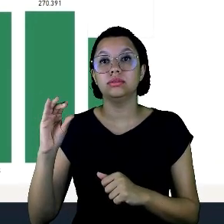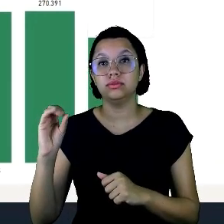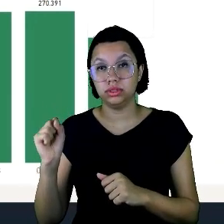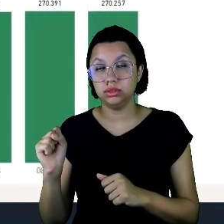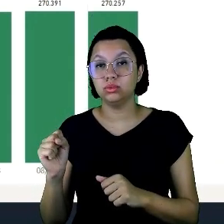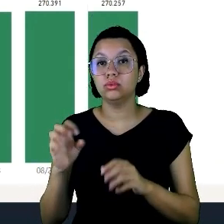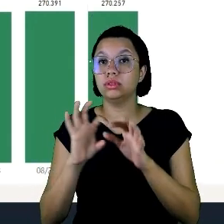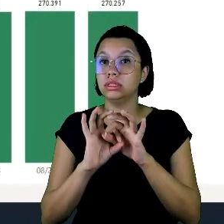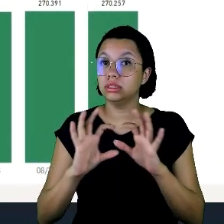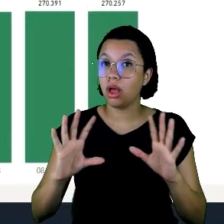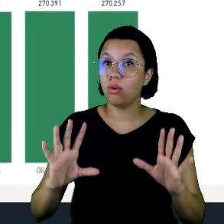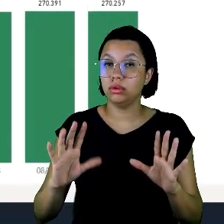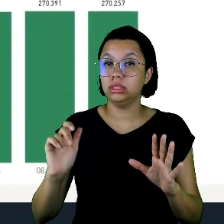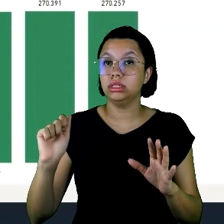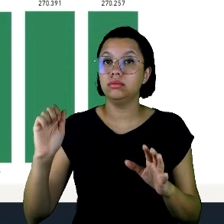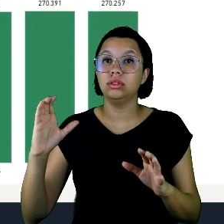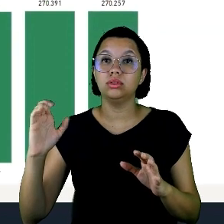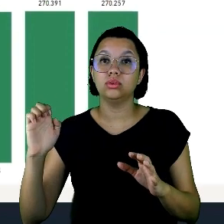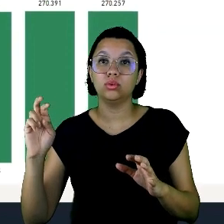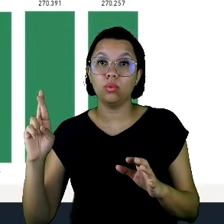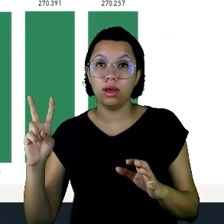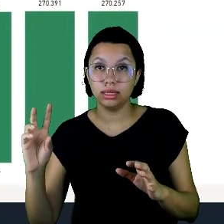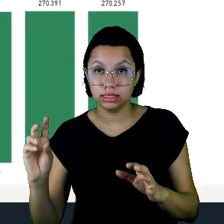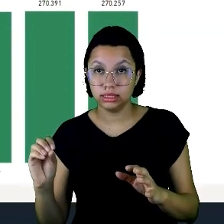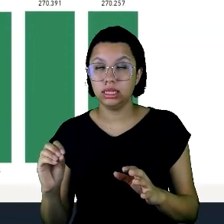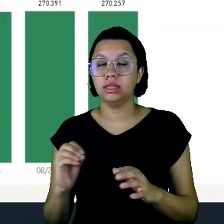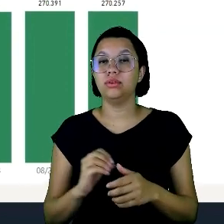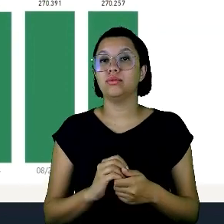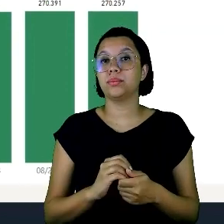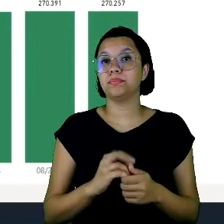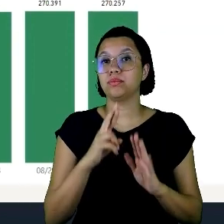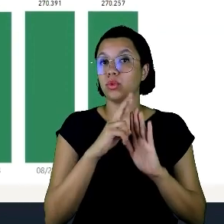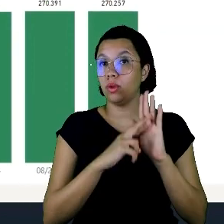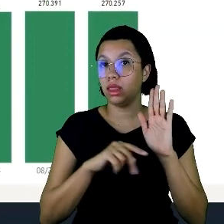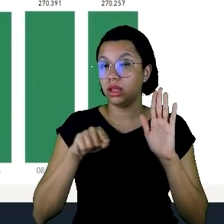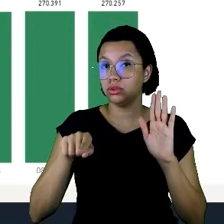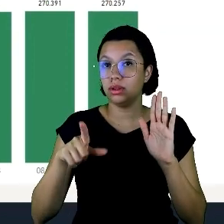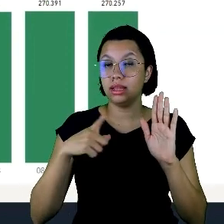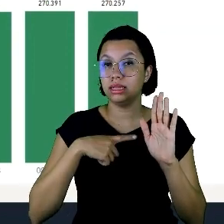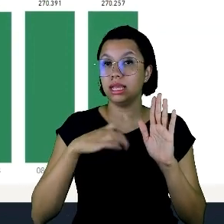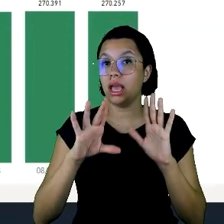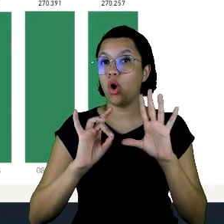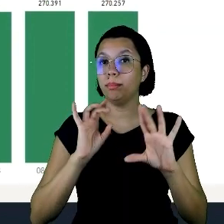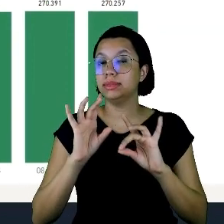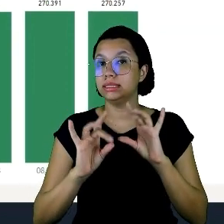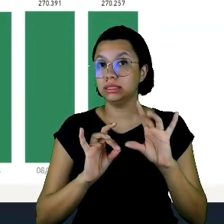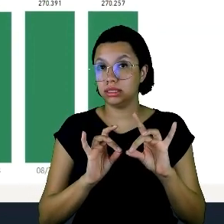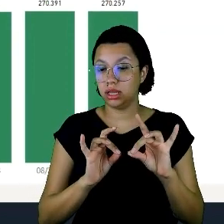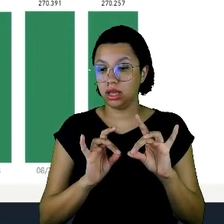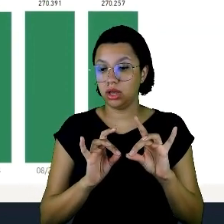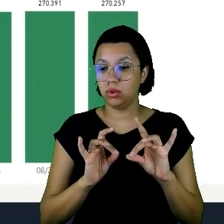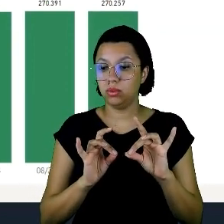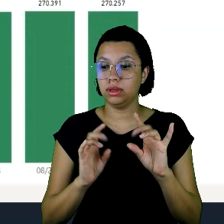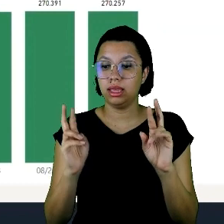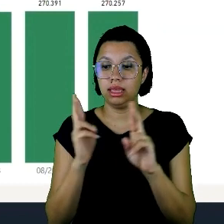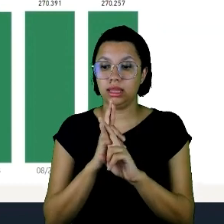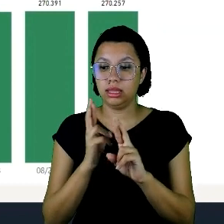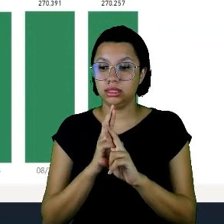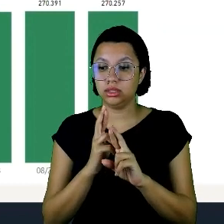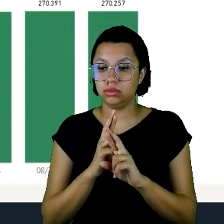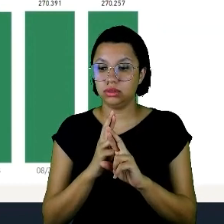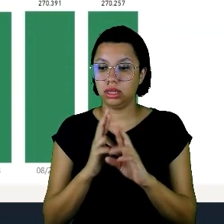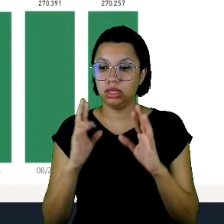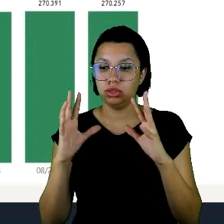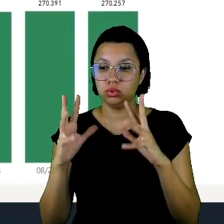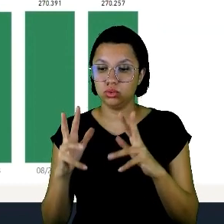no acervo. E no relatório de acervo, nós temos a opção de tramitação total, que